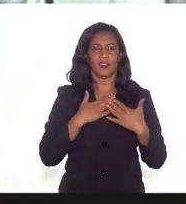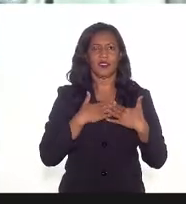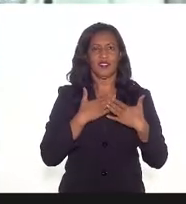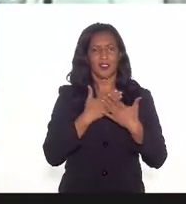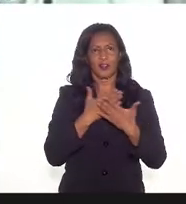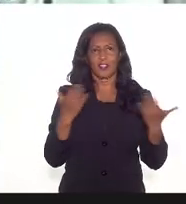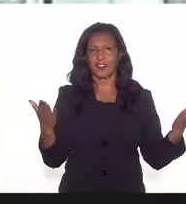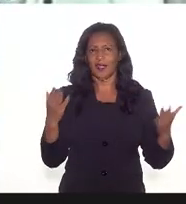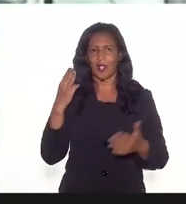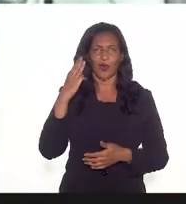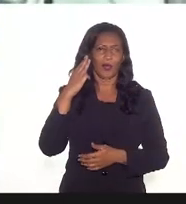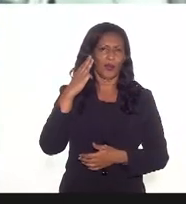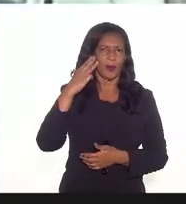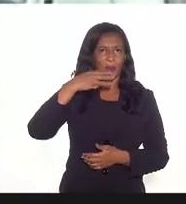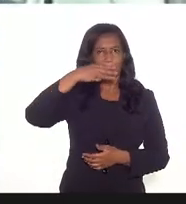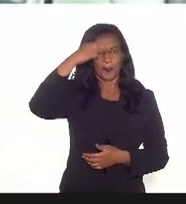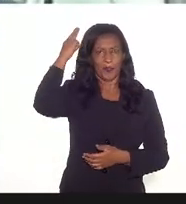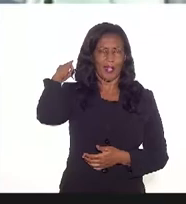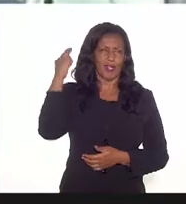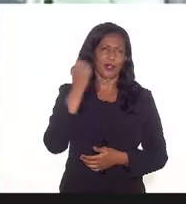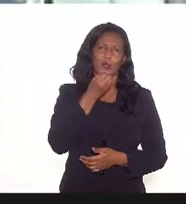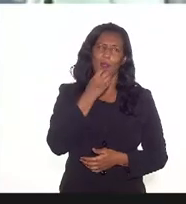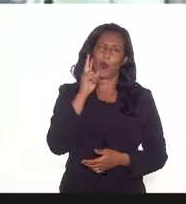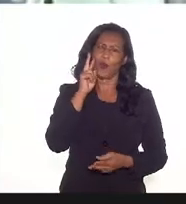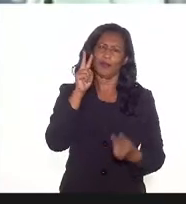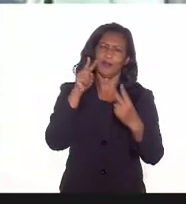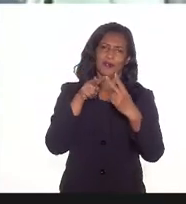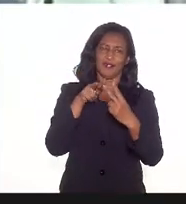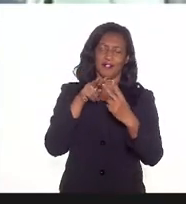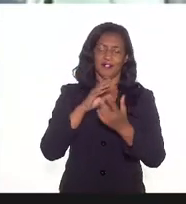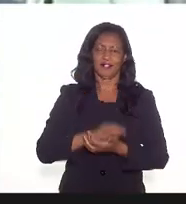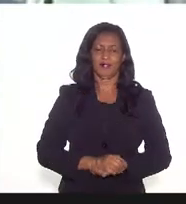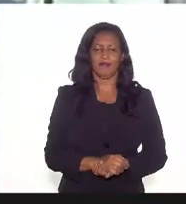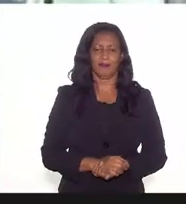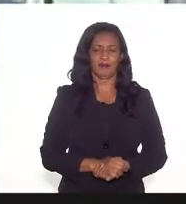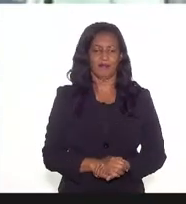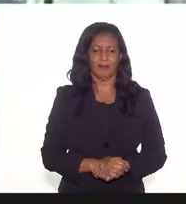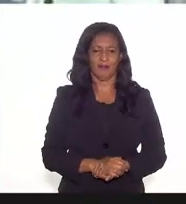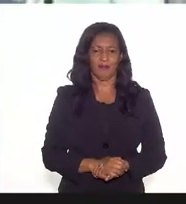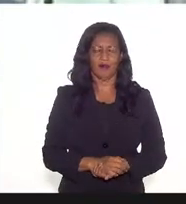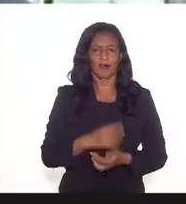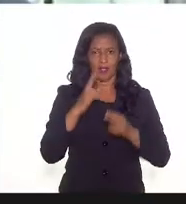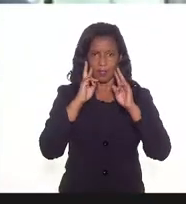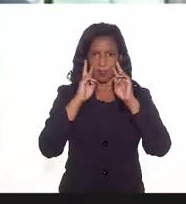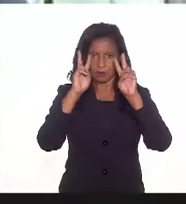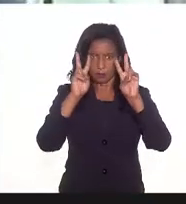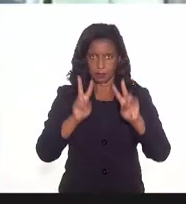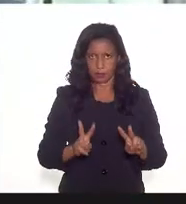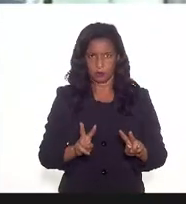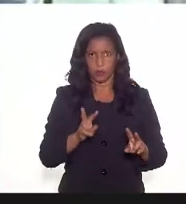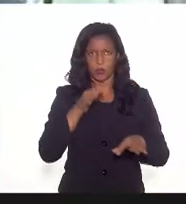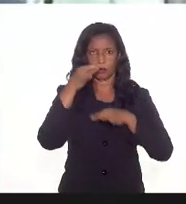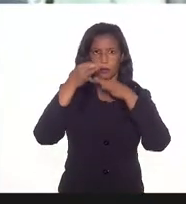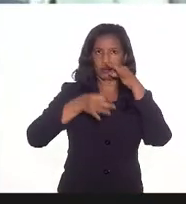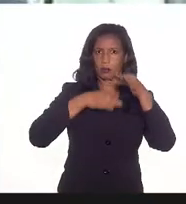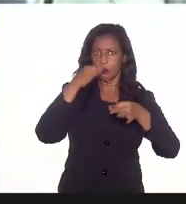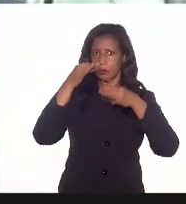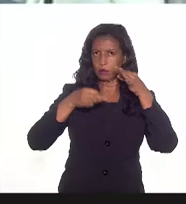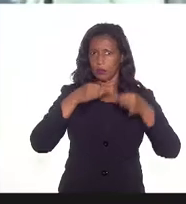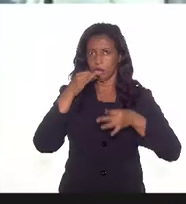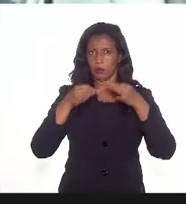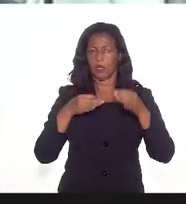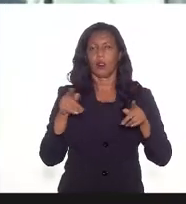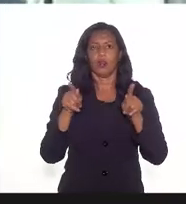bom revê-lo aqui. Deputado, eu acabei tendo em vista as considerações de Vossa Excelência, assim como do